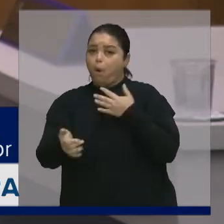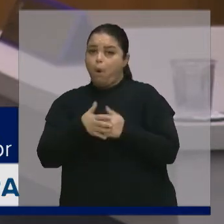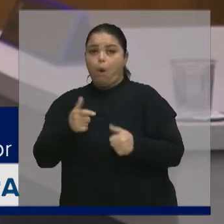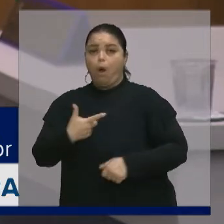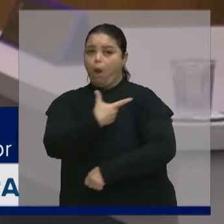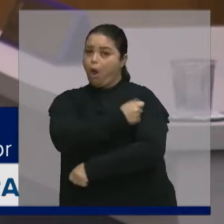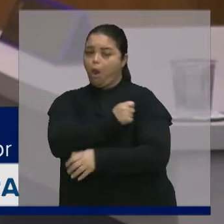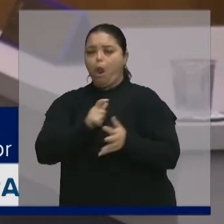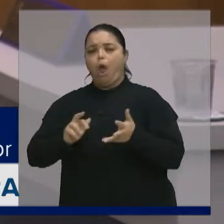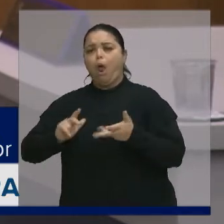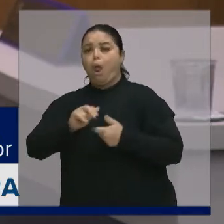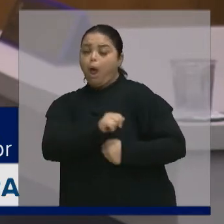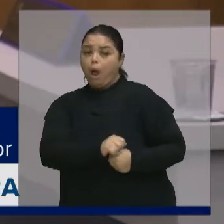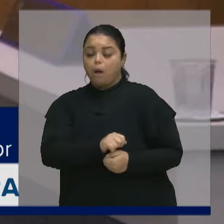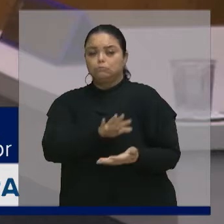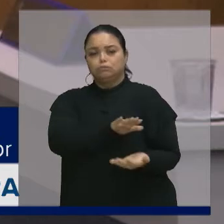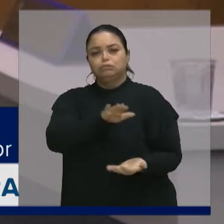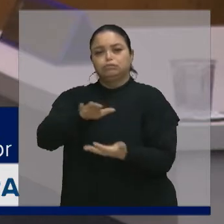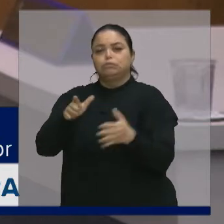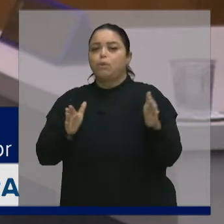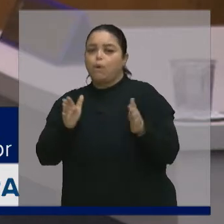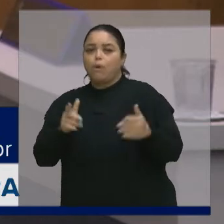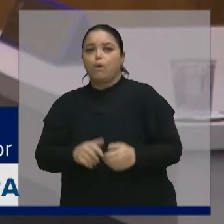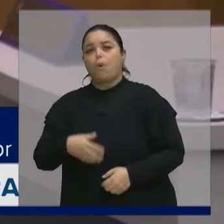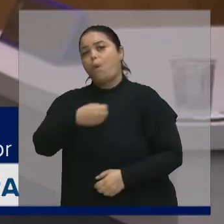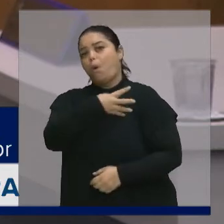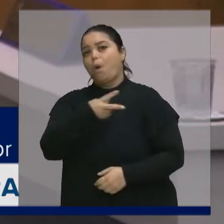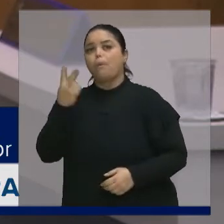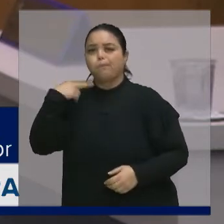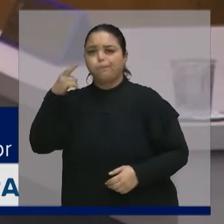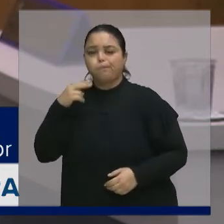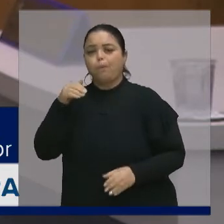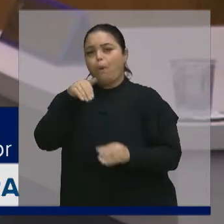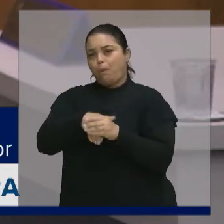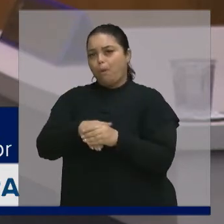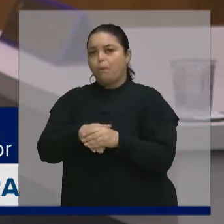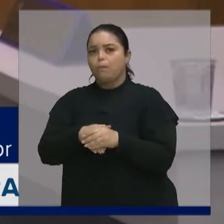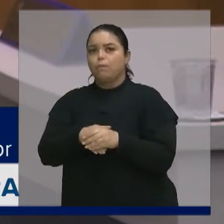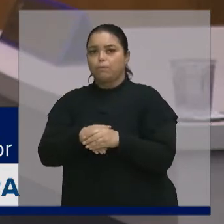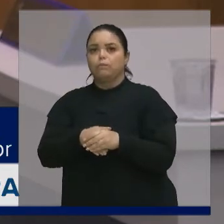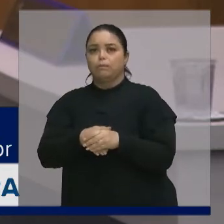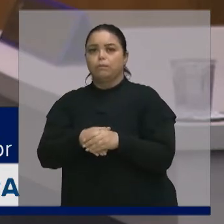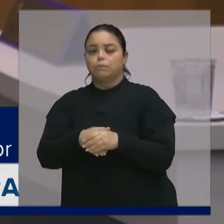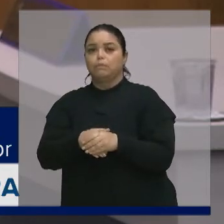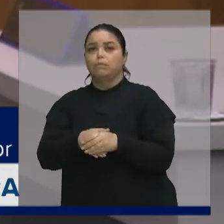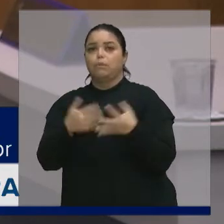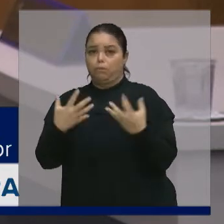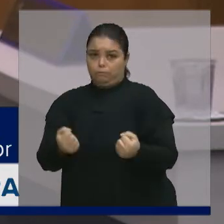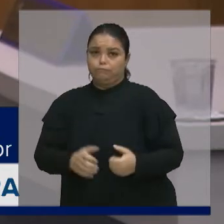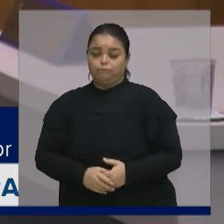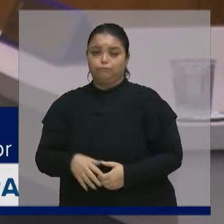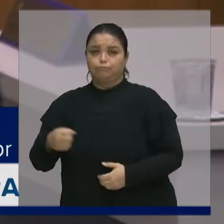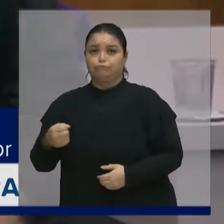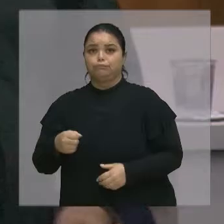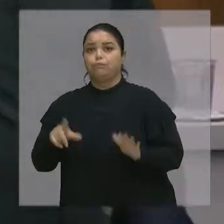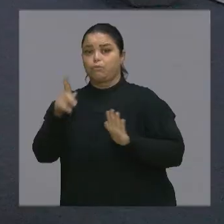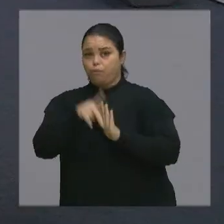como muitas outras vacinas. Então, peço aos 9 vereadores que votem favorável a esse projeto de lei. Muito obrigado, senhor